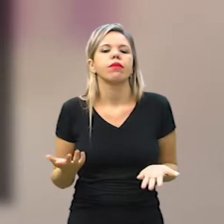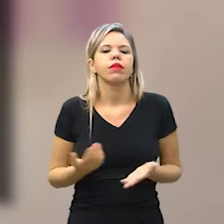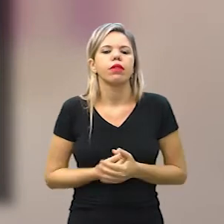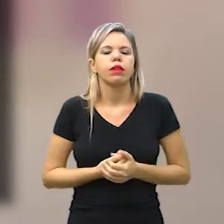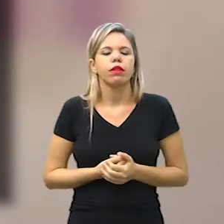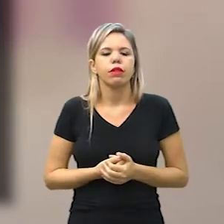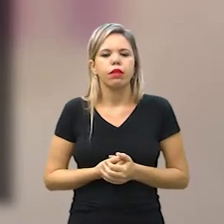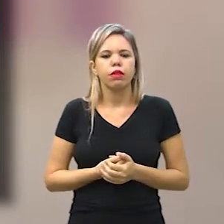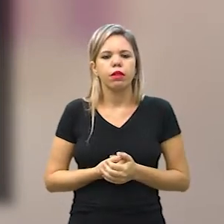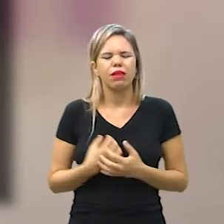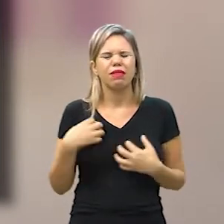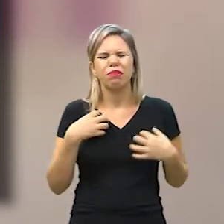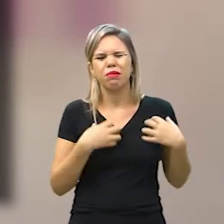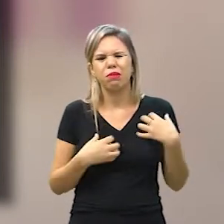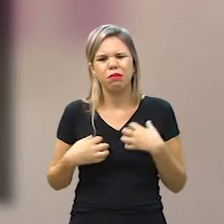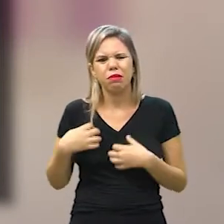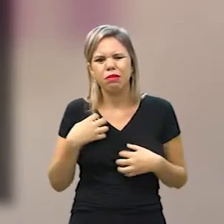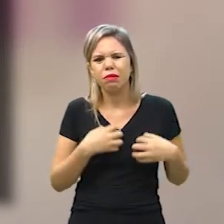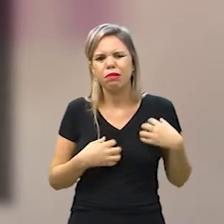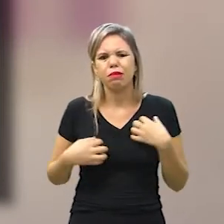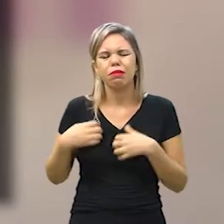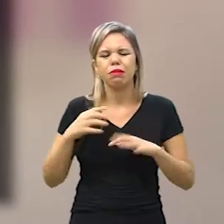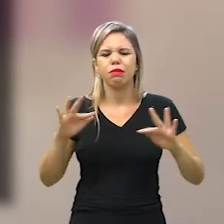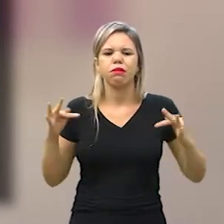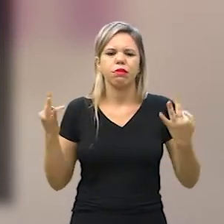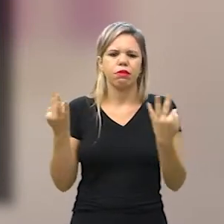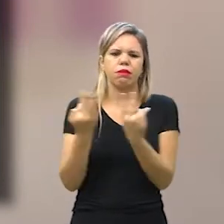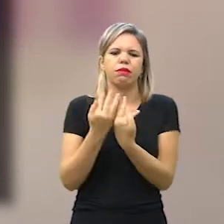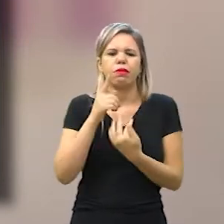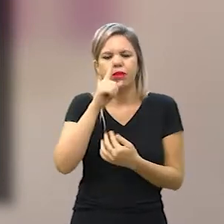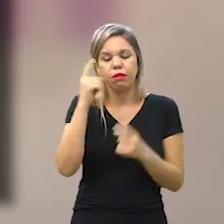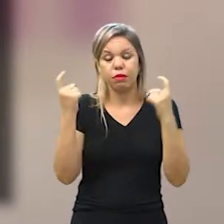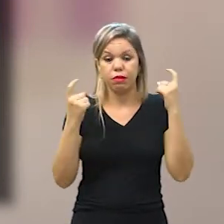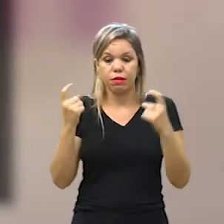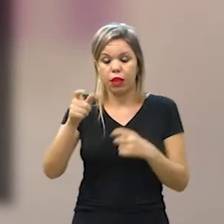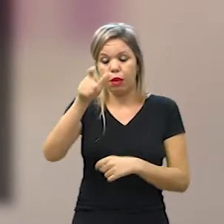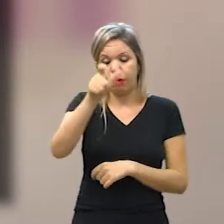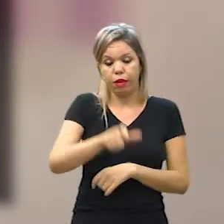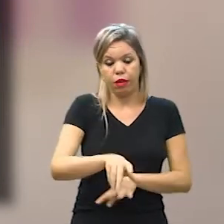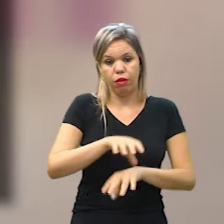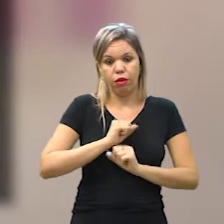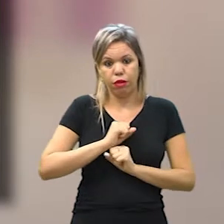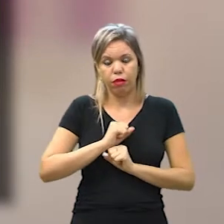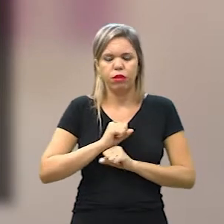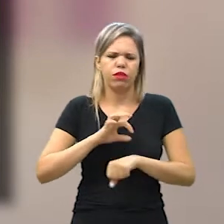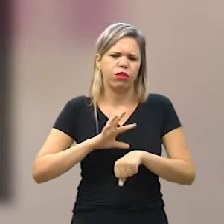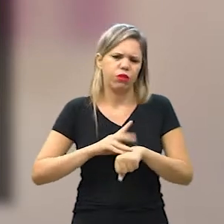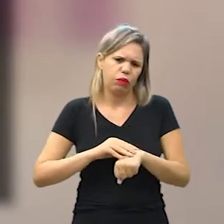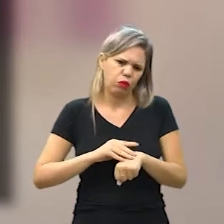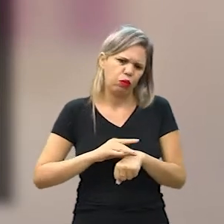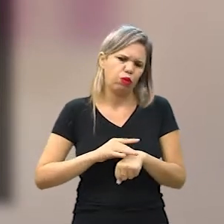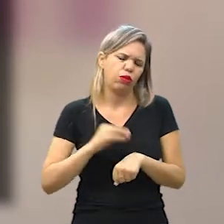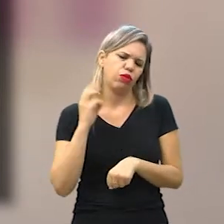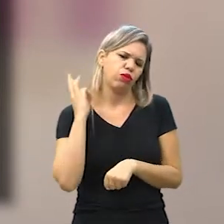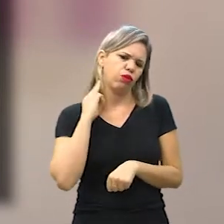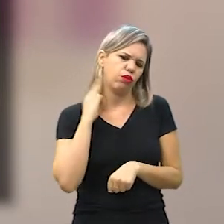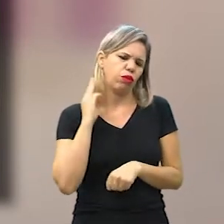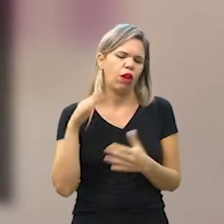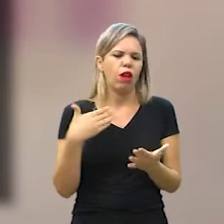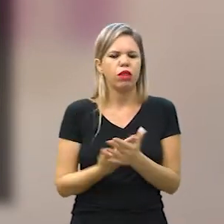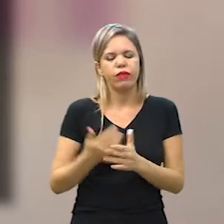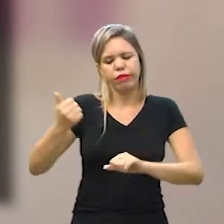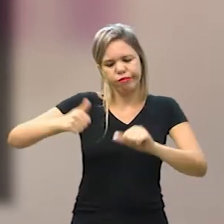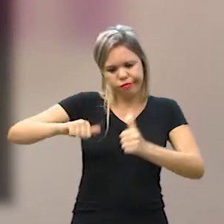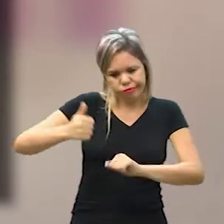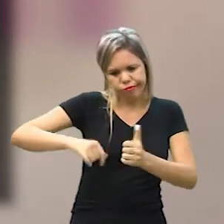causa muita angústia, né, nos familiares e na pessoa que está sofrendo daquela doença naquele momento. Até